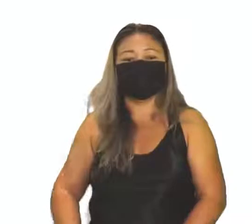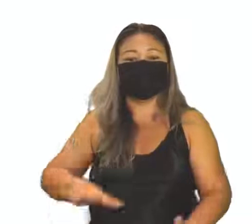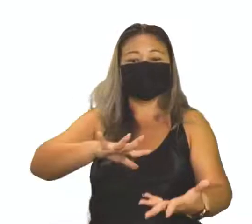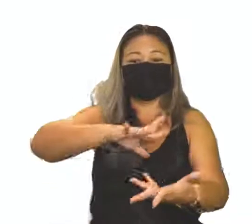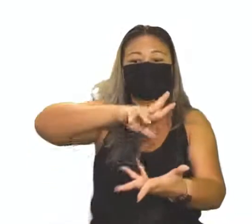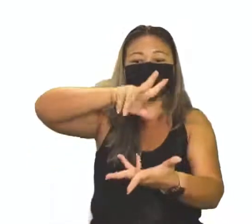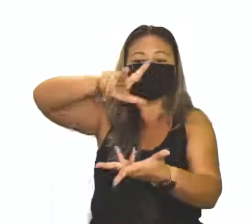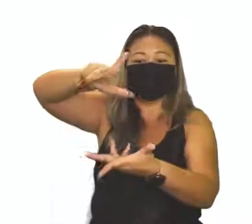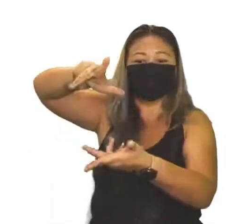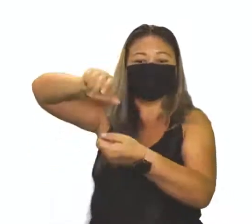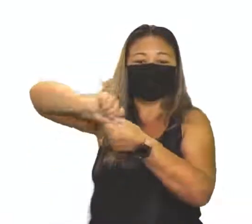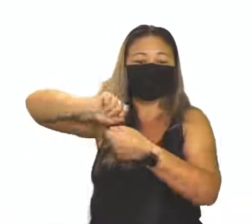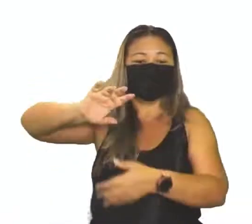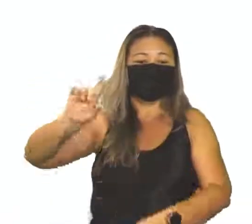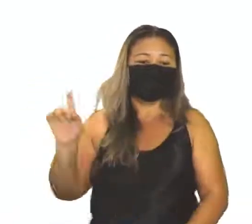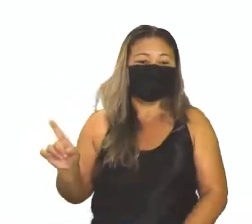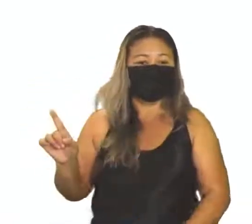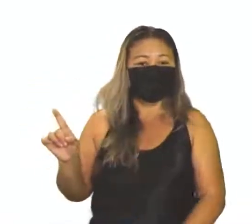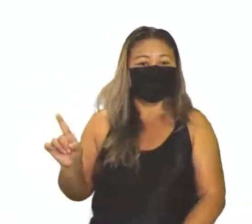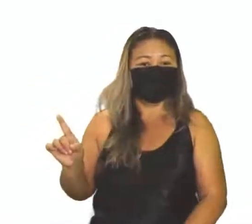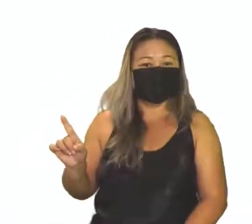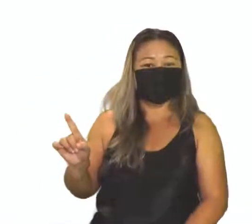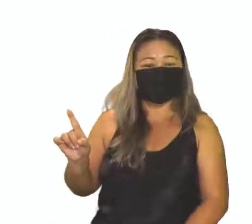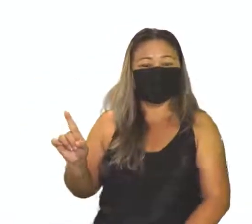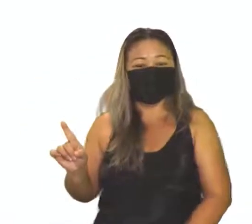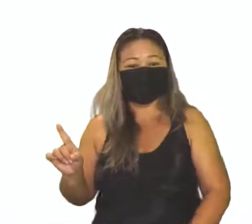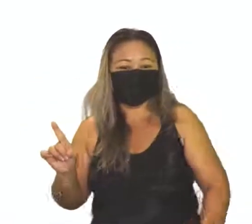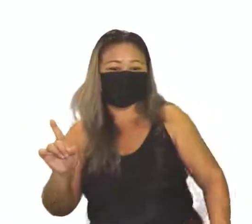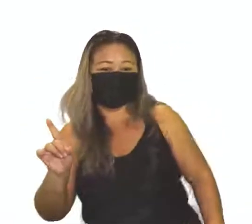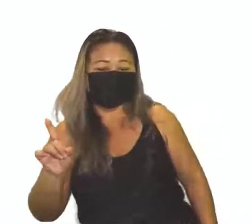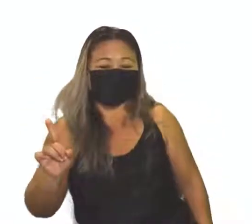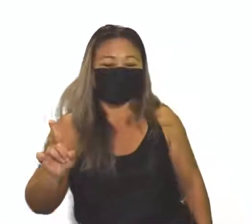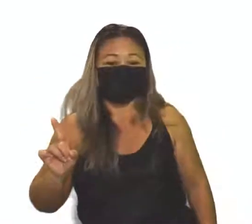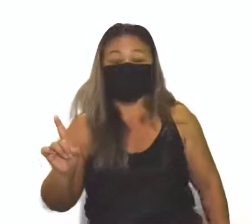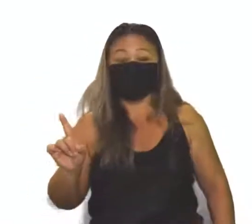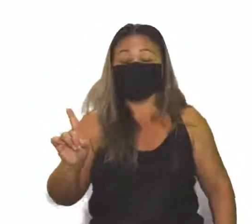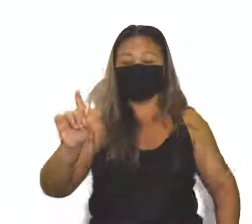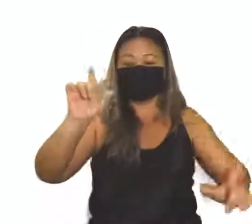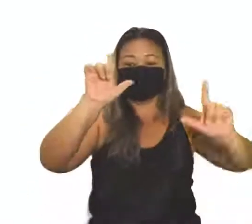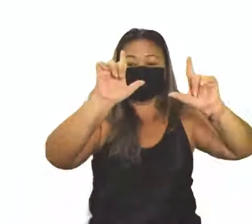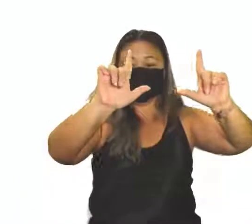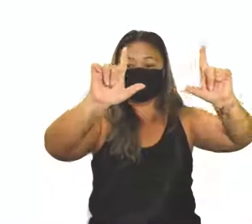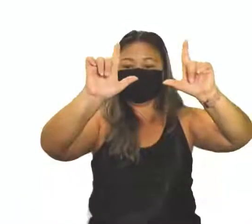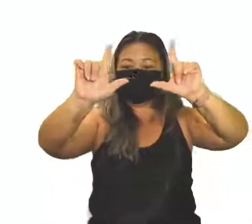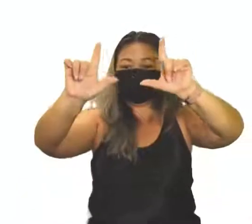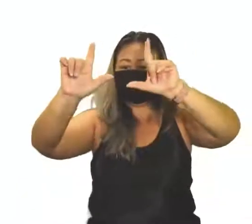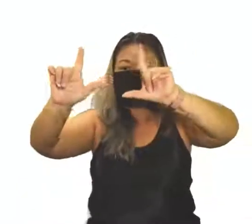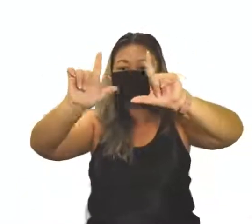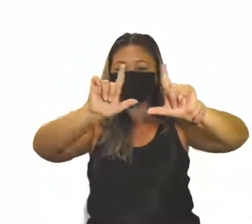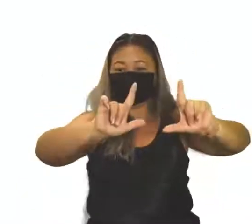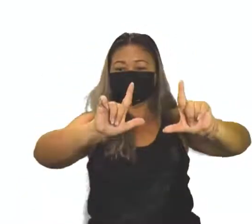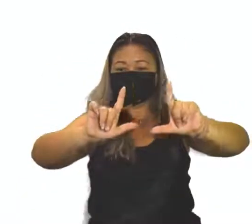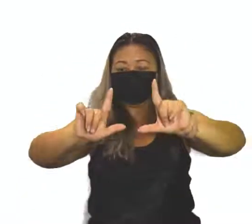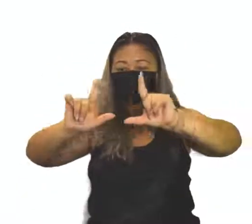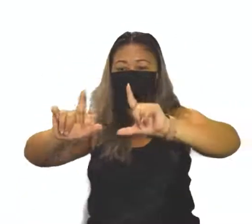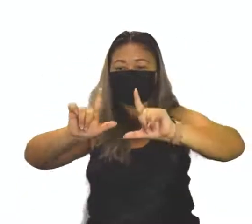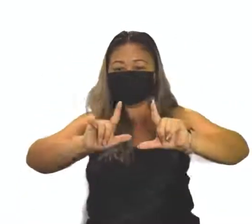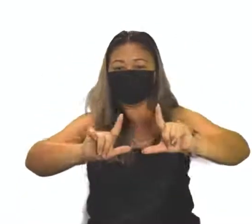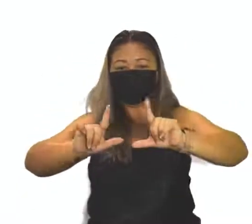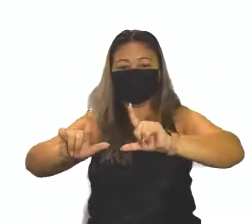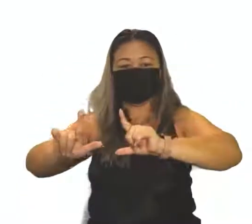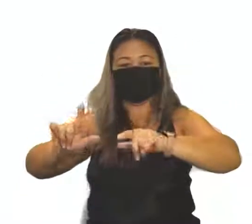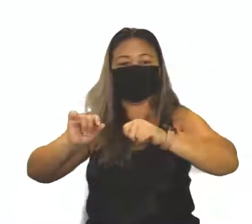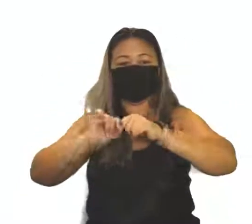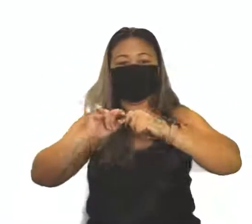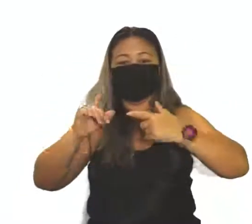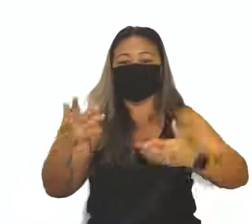que vivemos, né? Tá aí, ó, o mundo em que vivemos, tá aí, várias telas, né? Cada uma pessoa tem um celular onde você vê